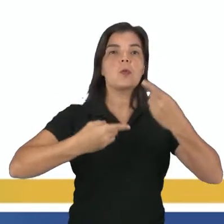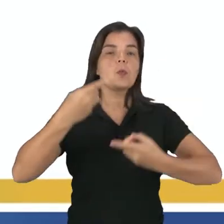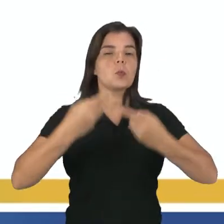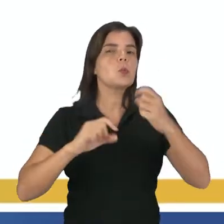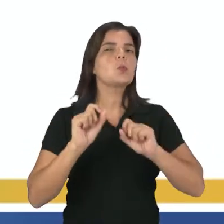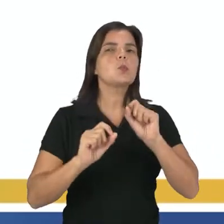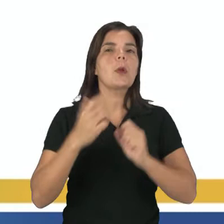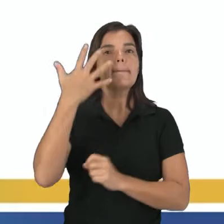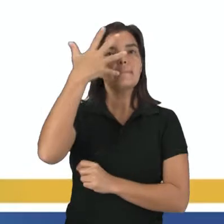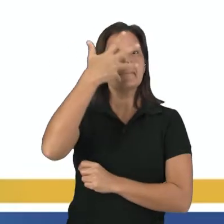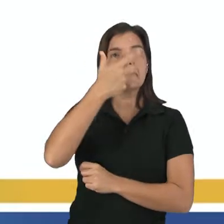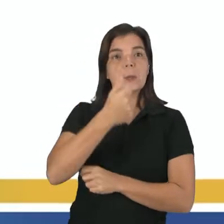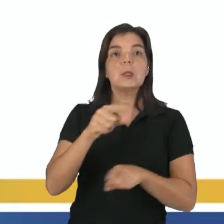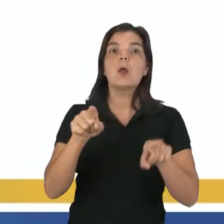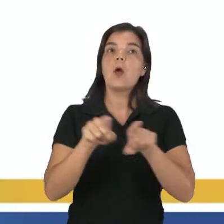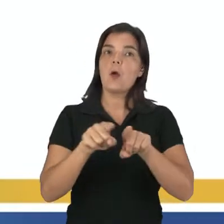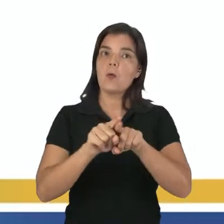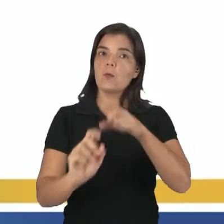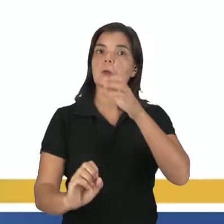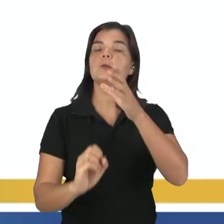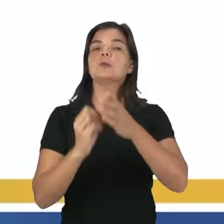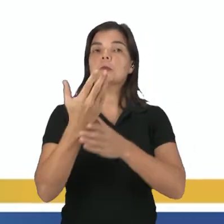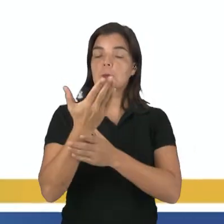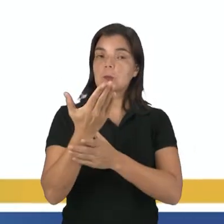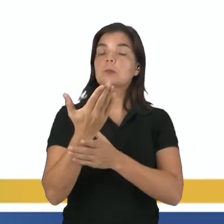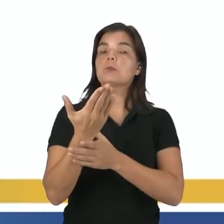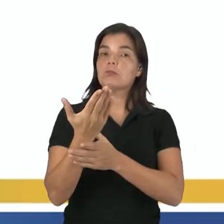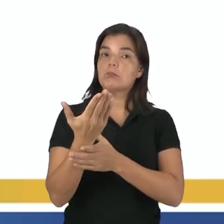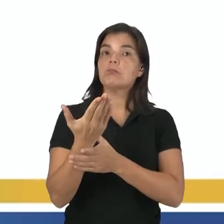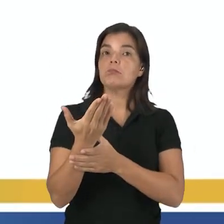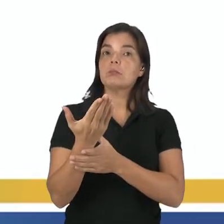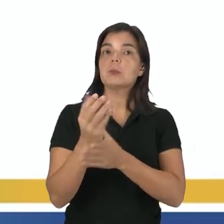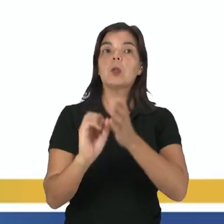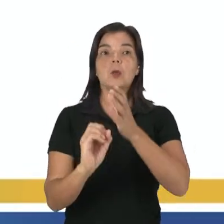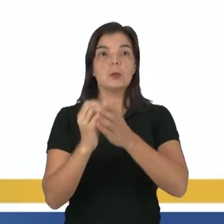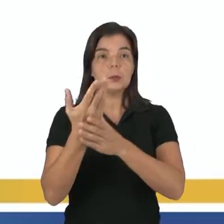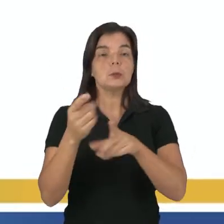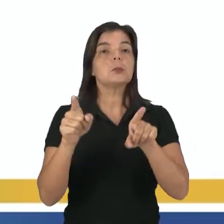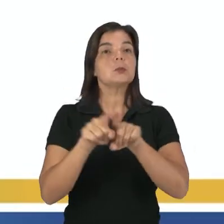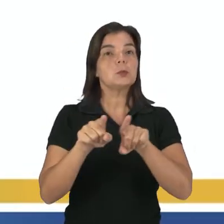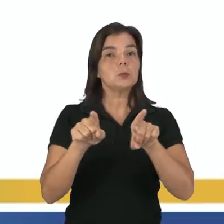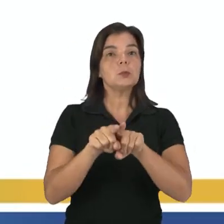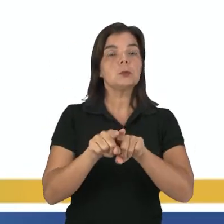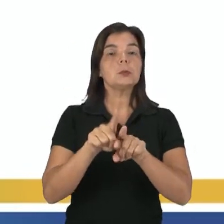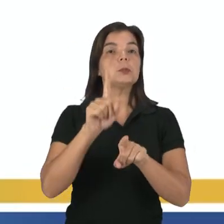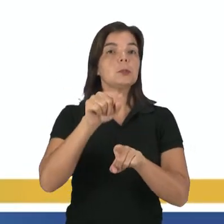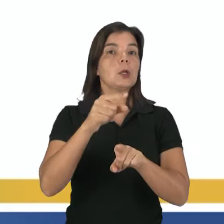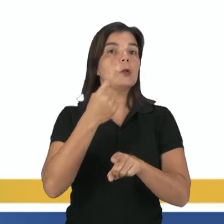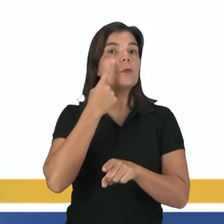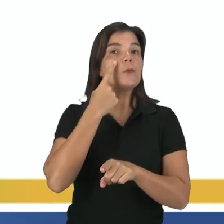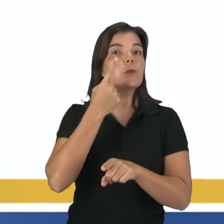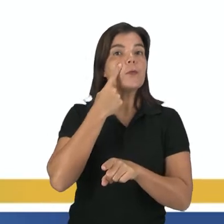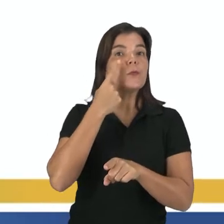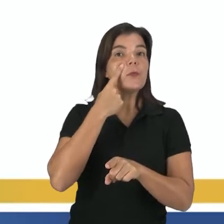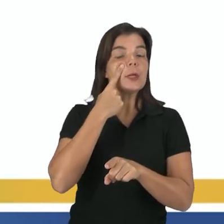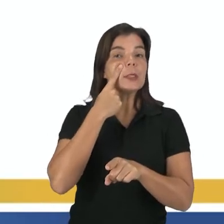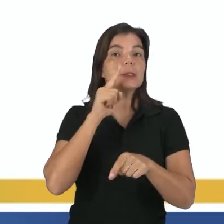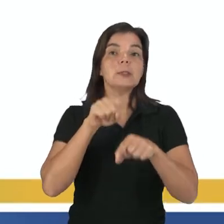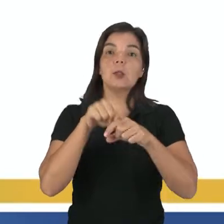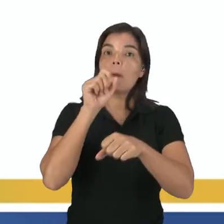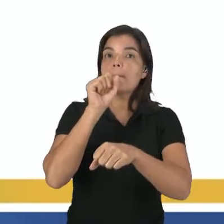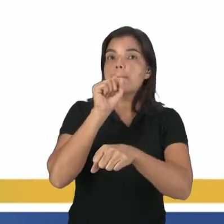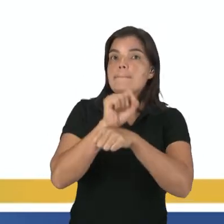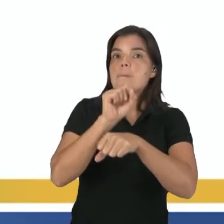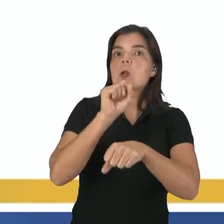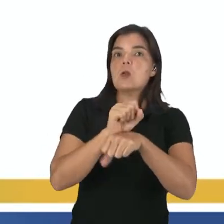artigo discute padrões de beleza. É um tema de relevância social. E o fato que deu origem a ele é a